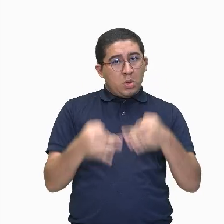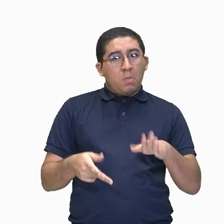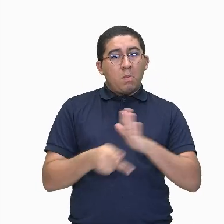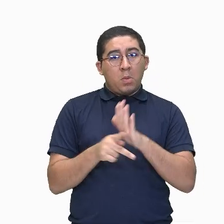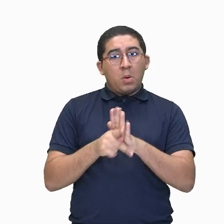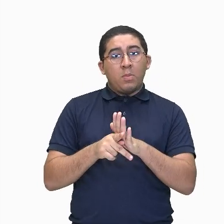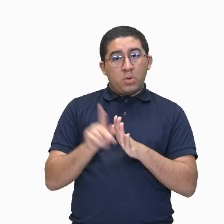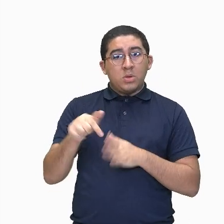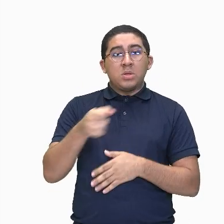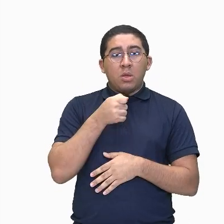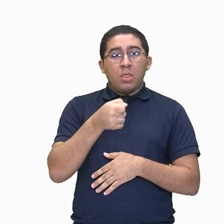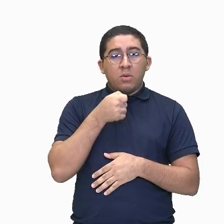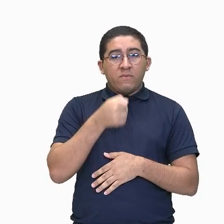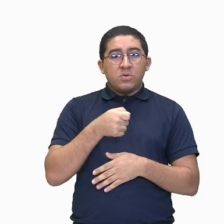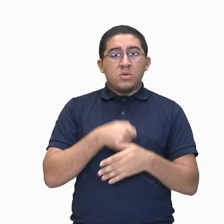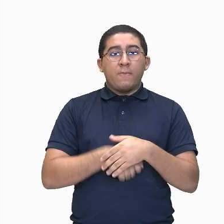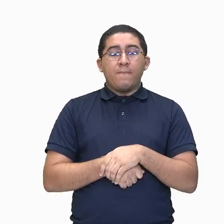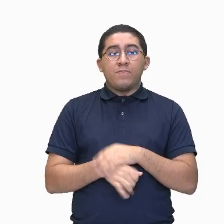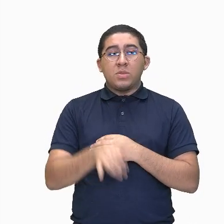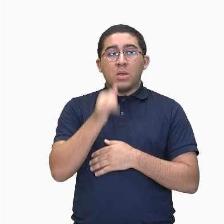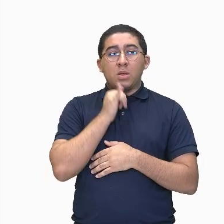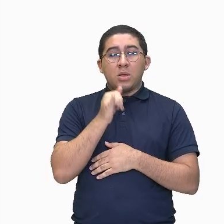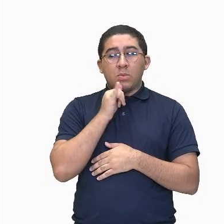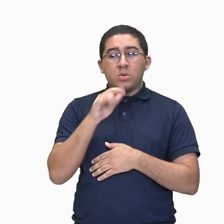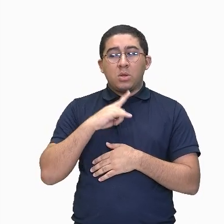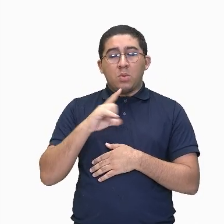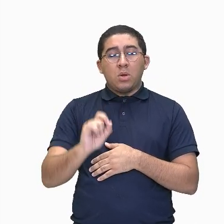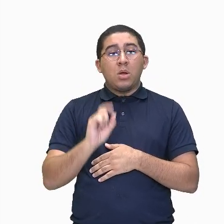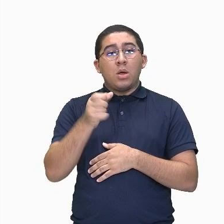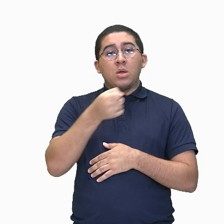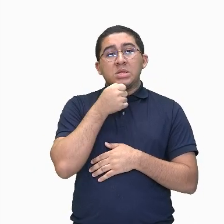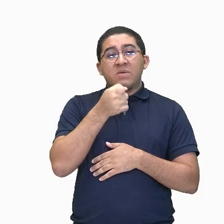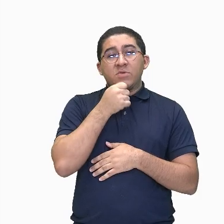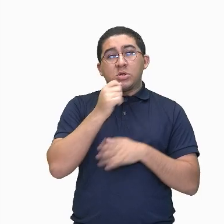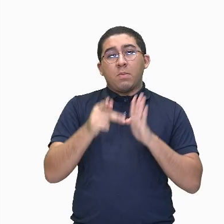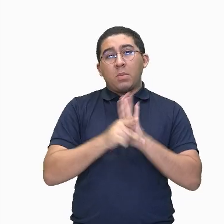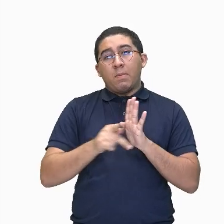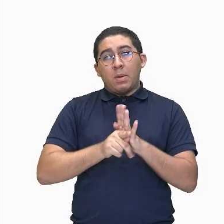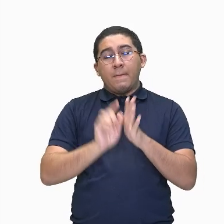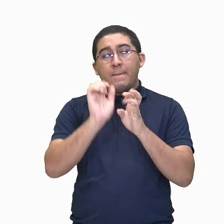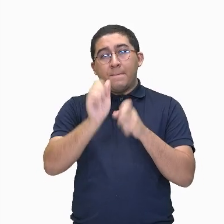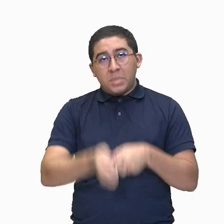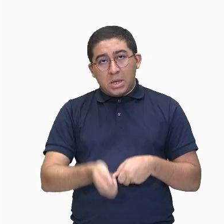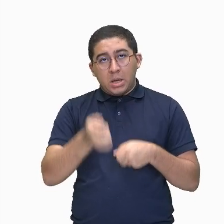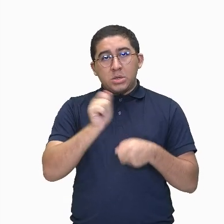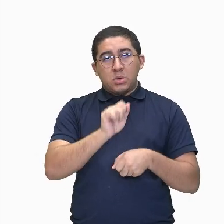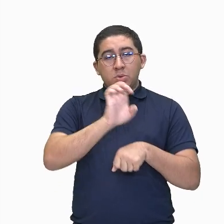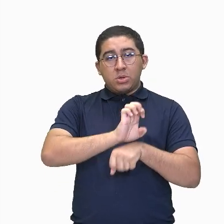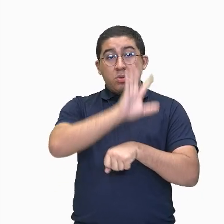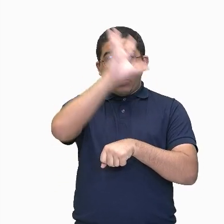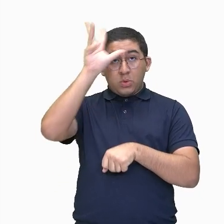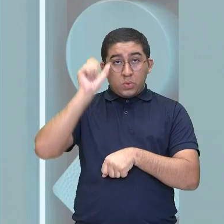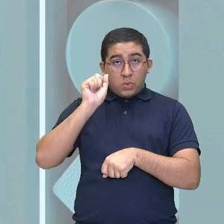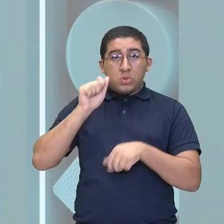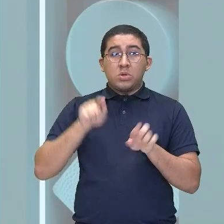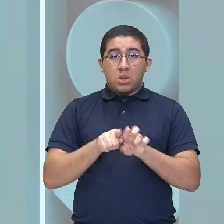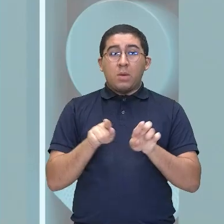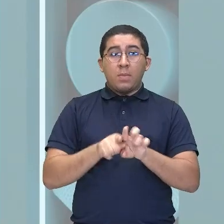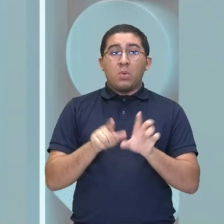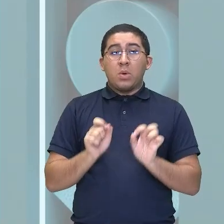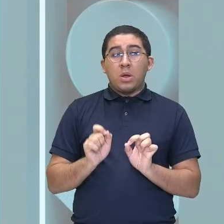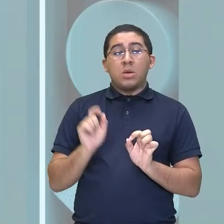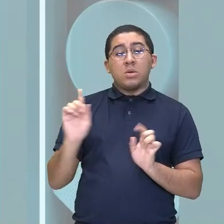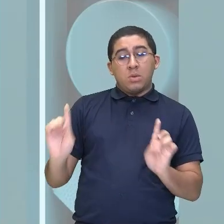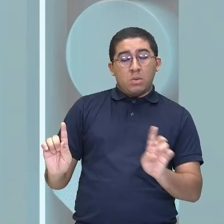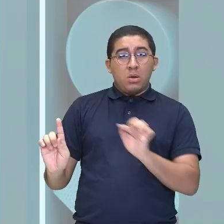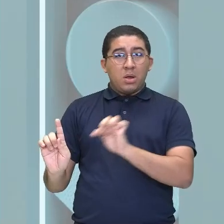durante a entrevista. Como exemplo, nós trouxemos a entrevista sobre a pesca no Amazonas, né? E o entrevistado